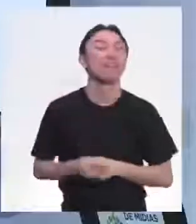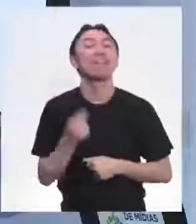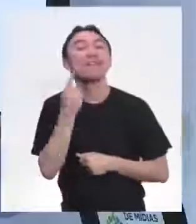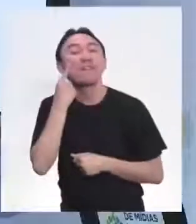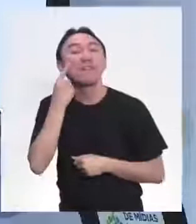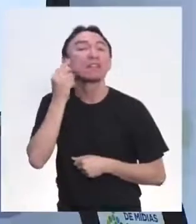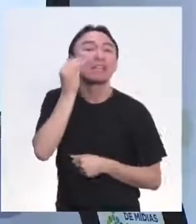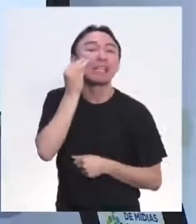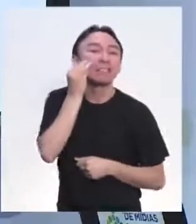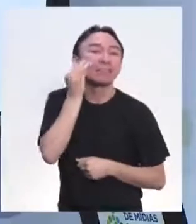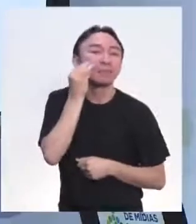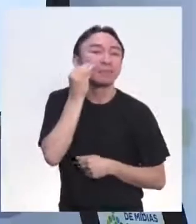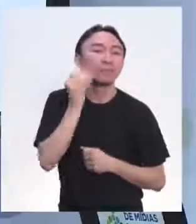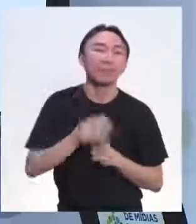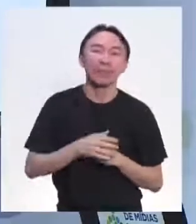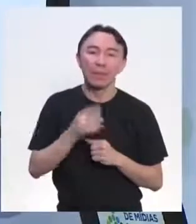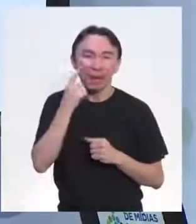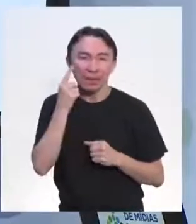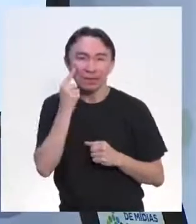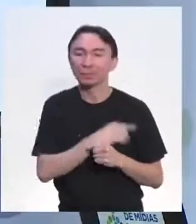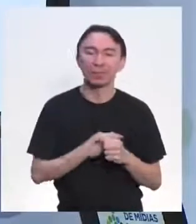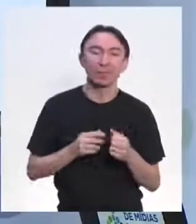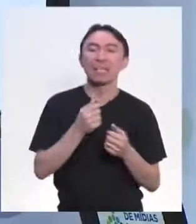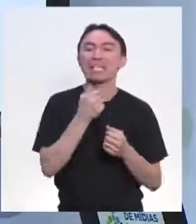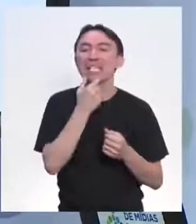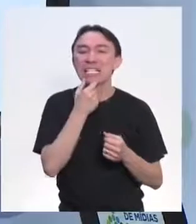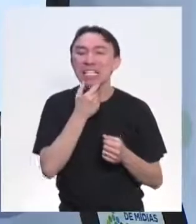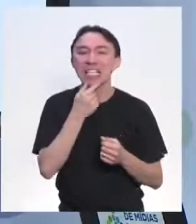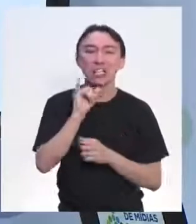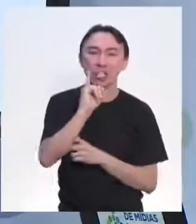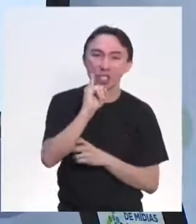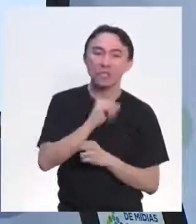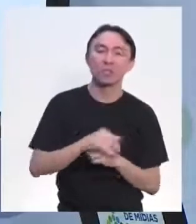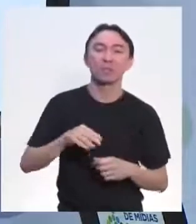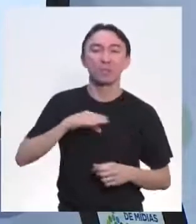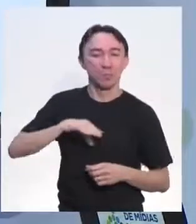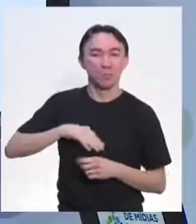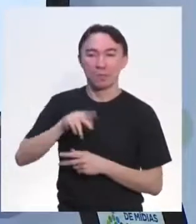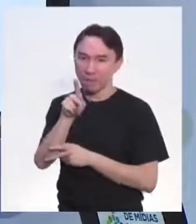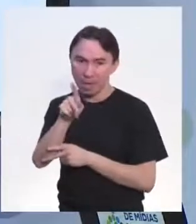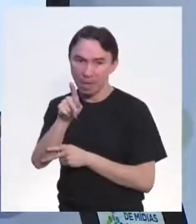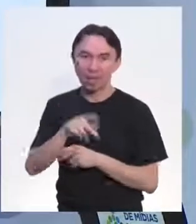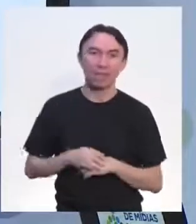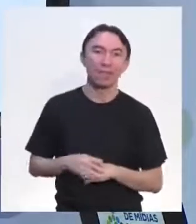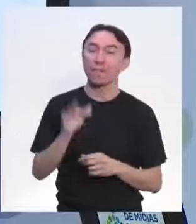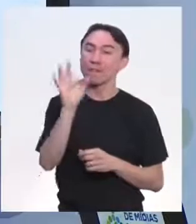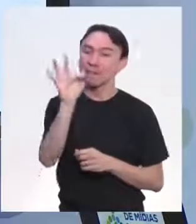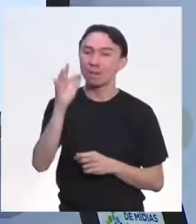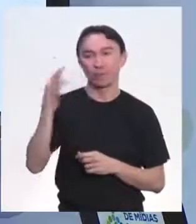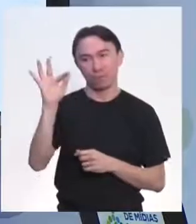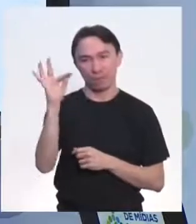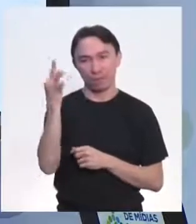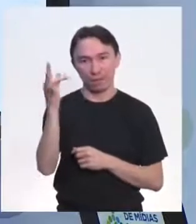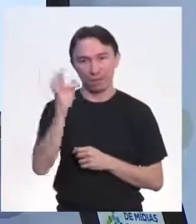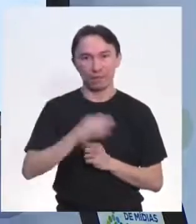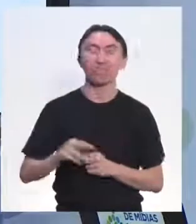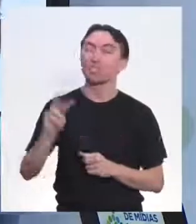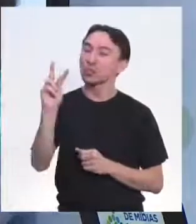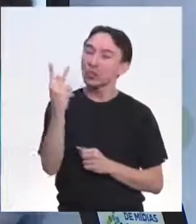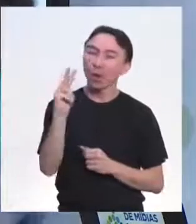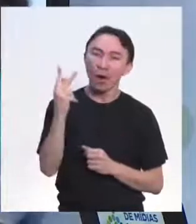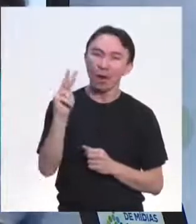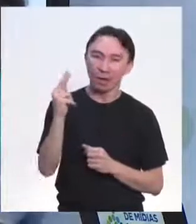chamar o livro de inglês de I, português de P, física de F, história de